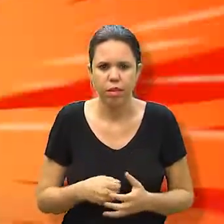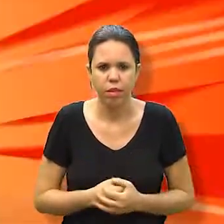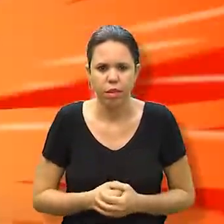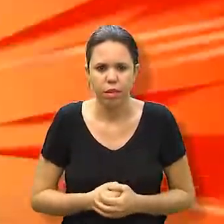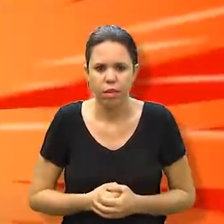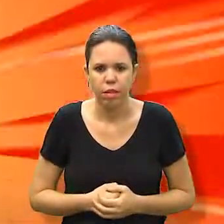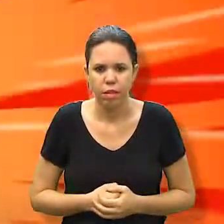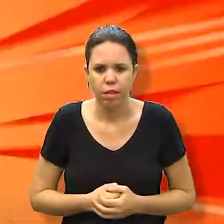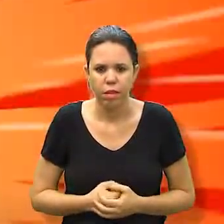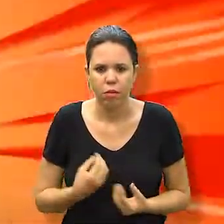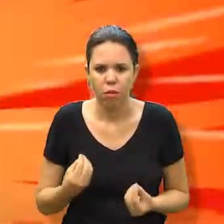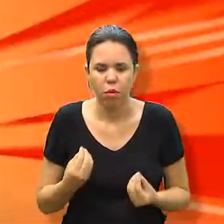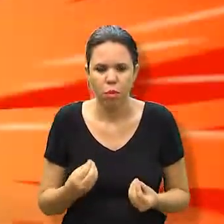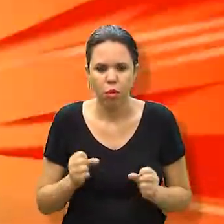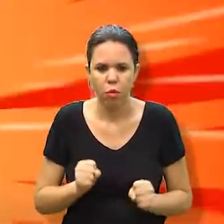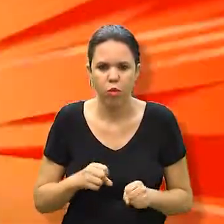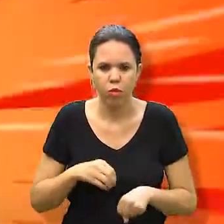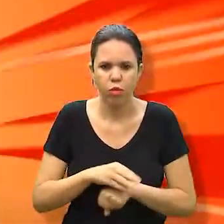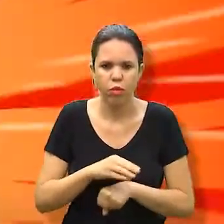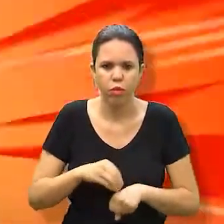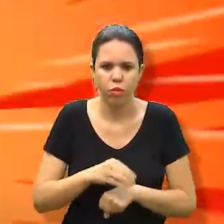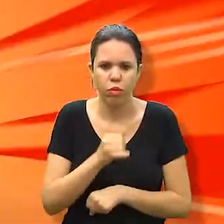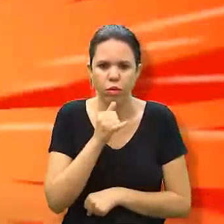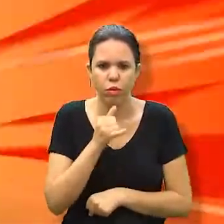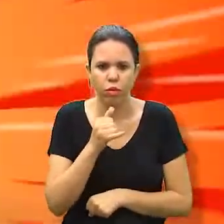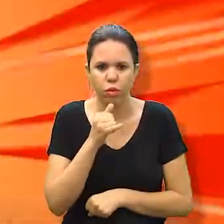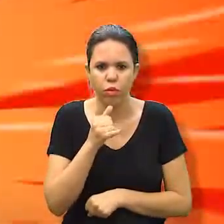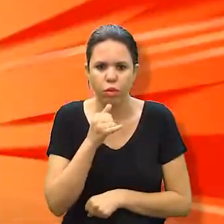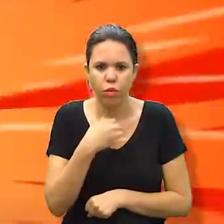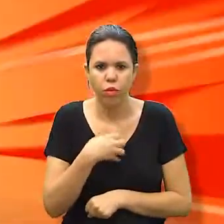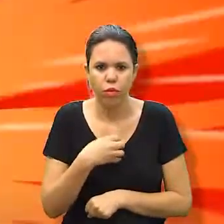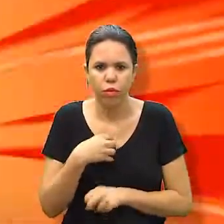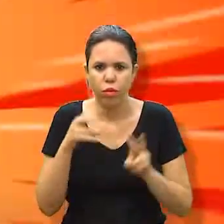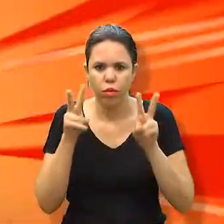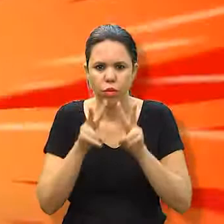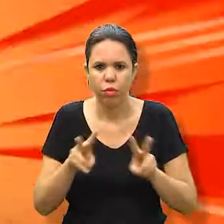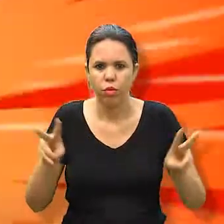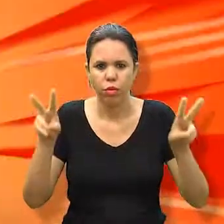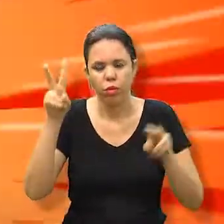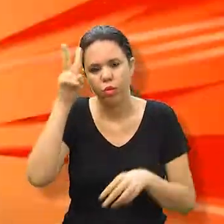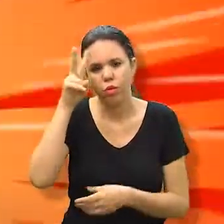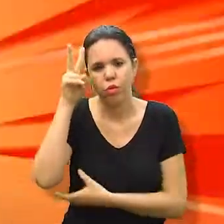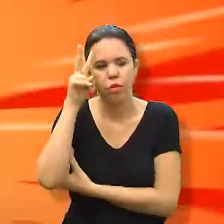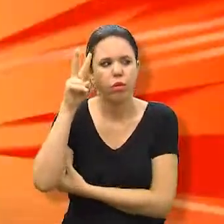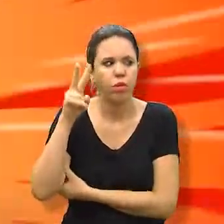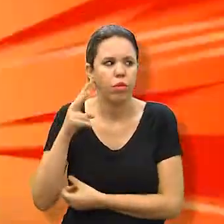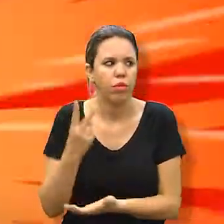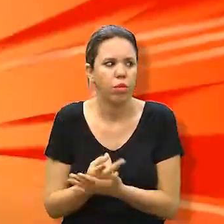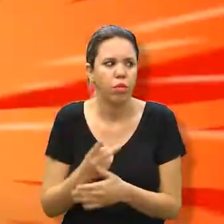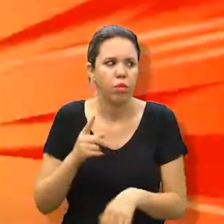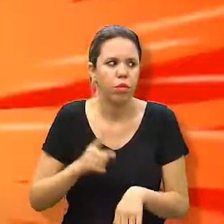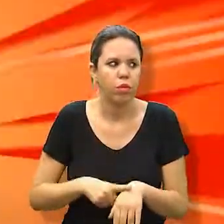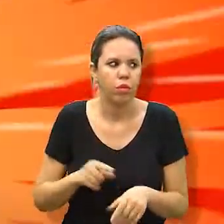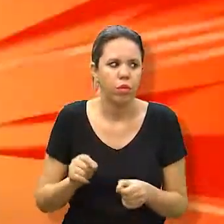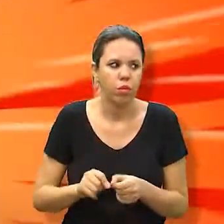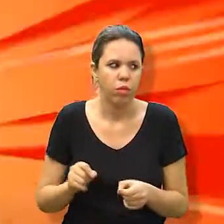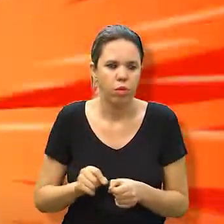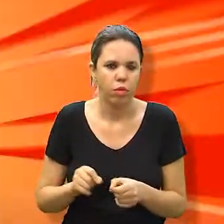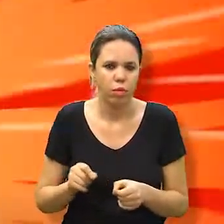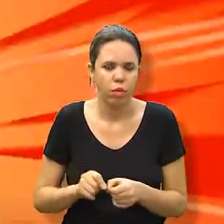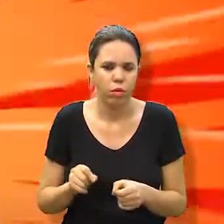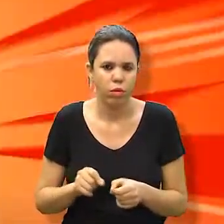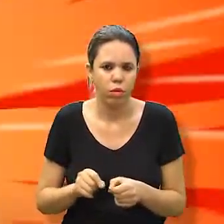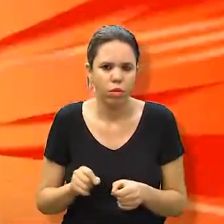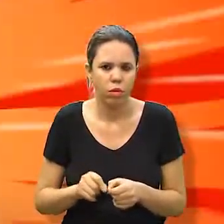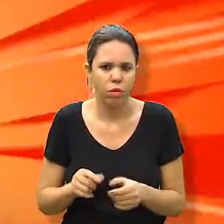pensando em como nós poderíamos trazer para os leitores de agora uma visão diferente da história, mas que ao mesmo tempo fizesse com que